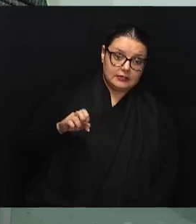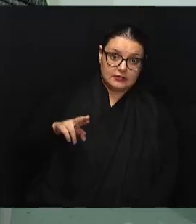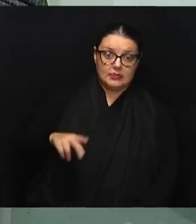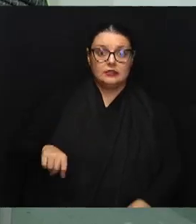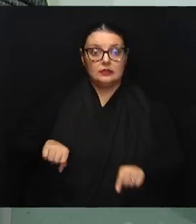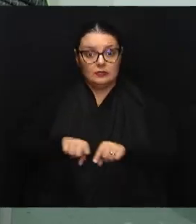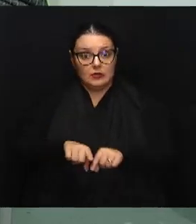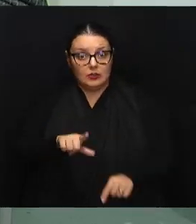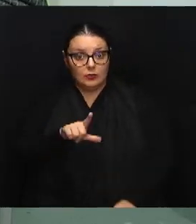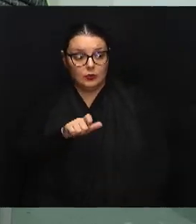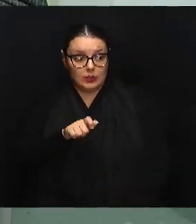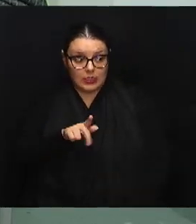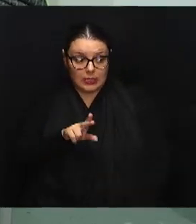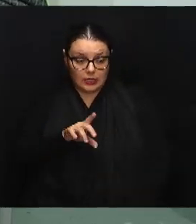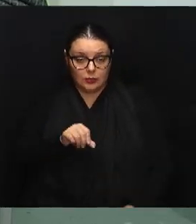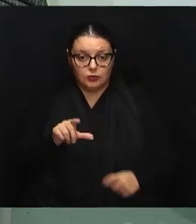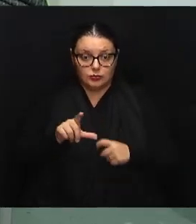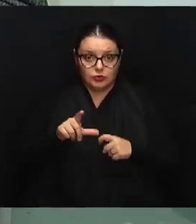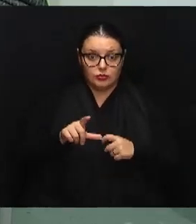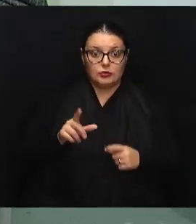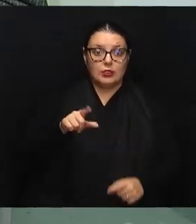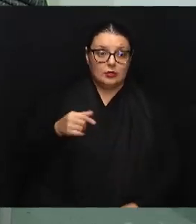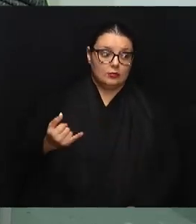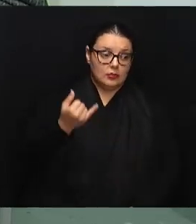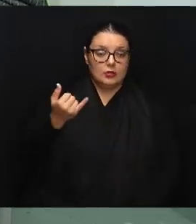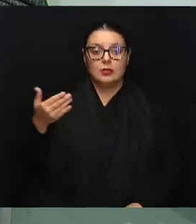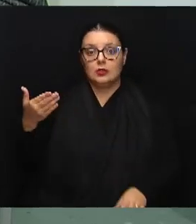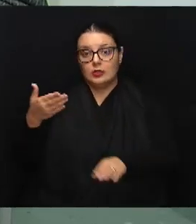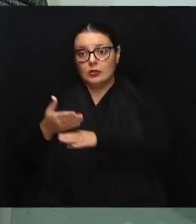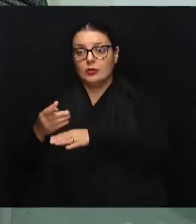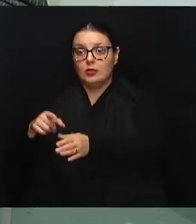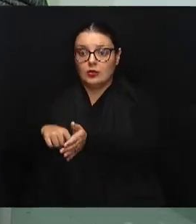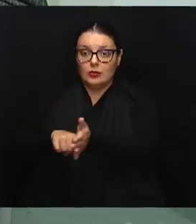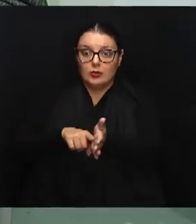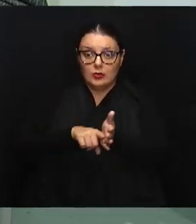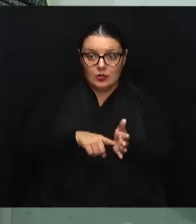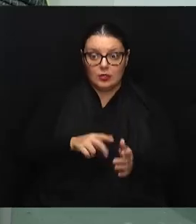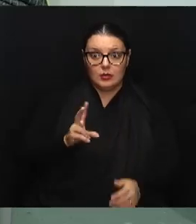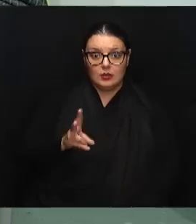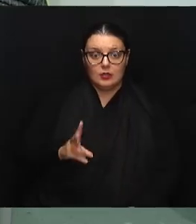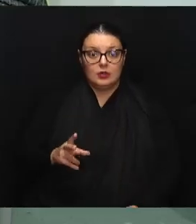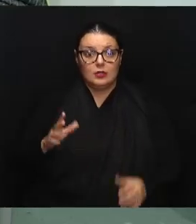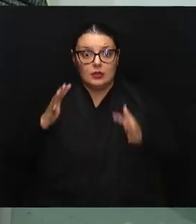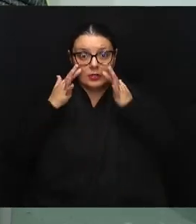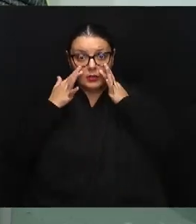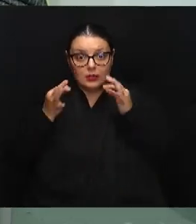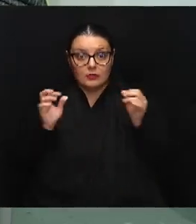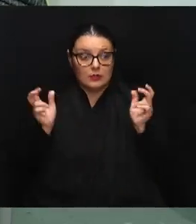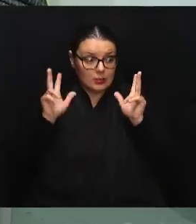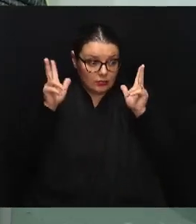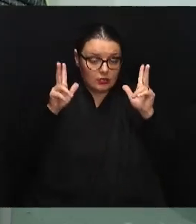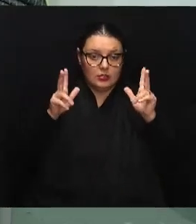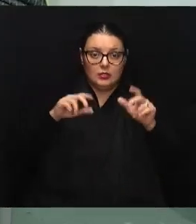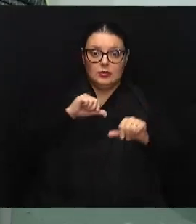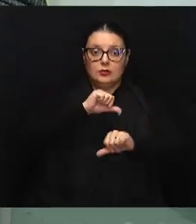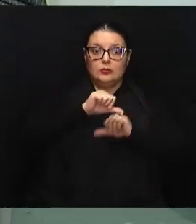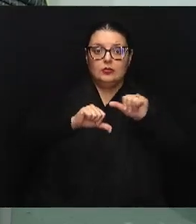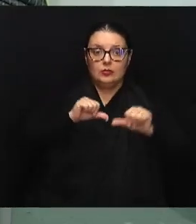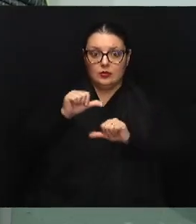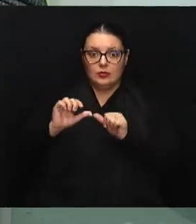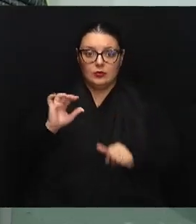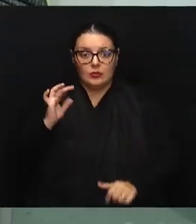Que ele participe de pesquisas, que ele seja um pesquisador, esteja sempre atento às mudanças que ocorrem